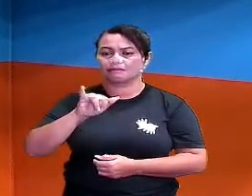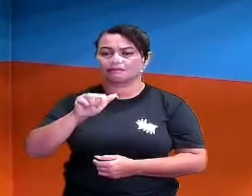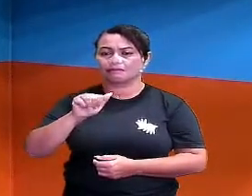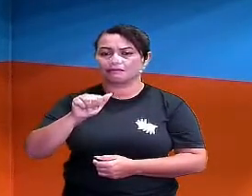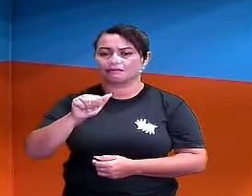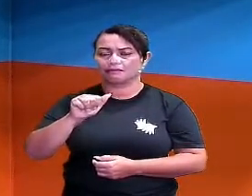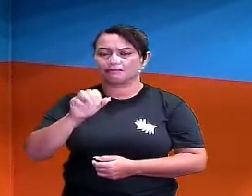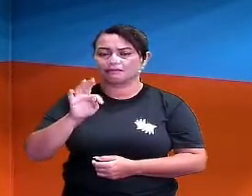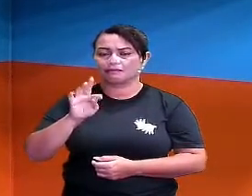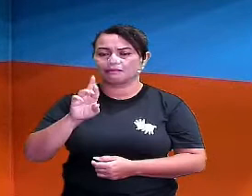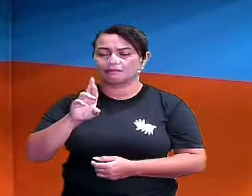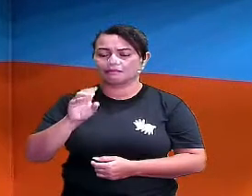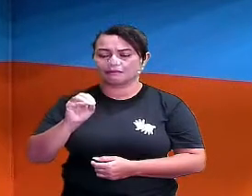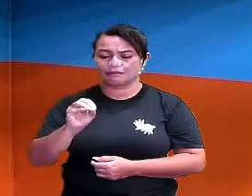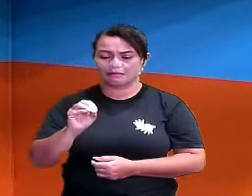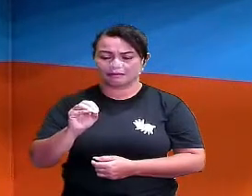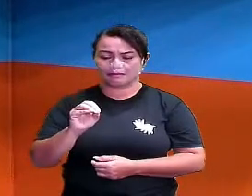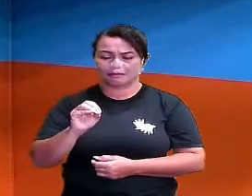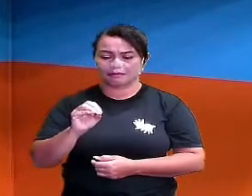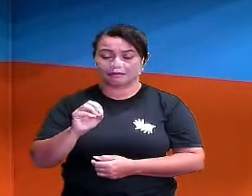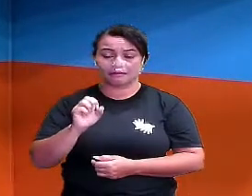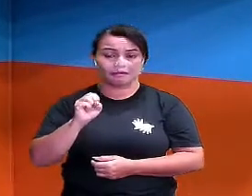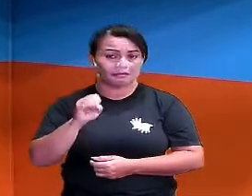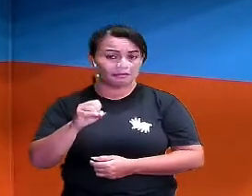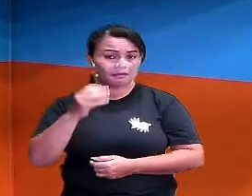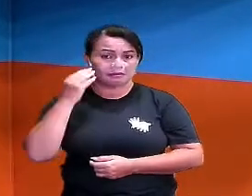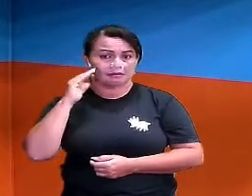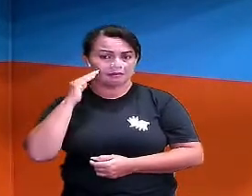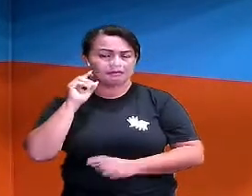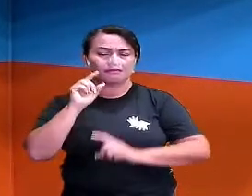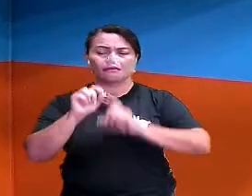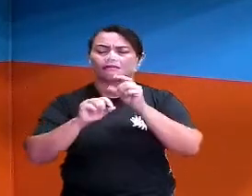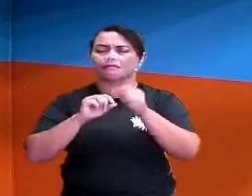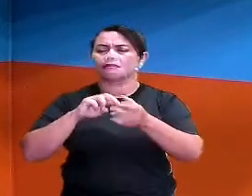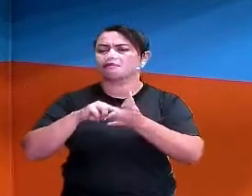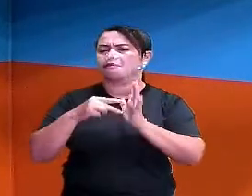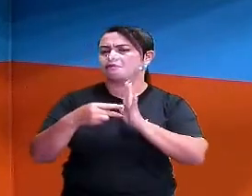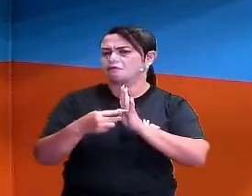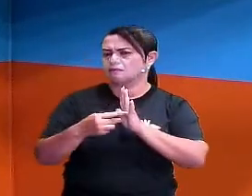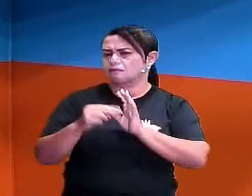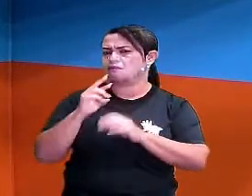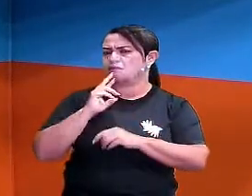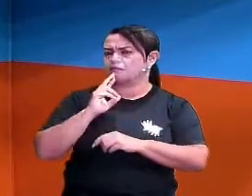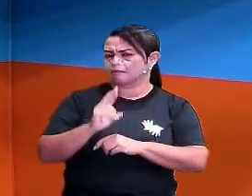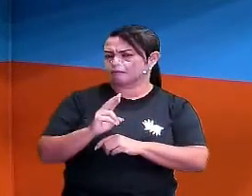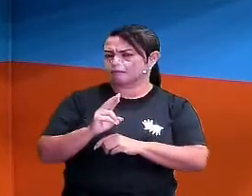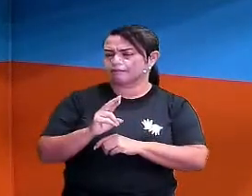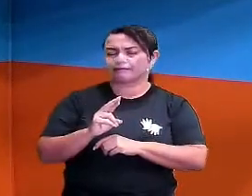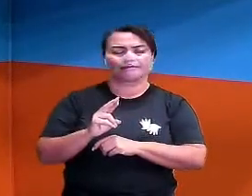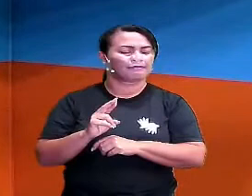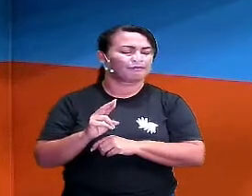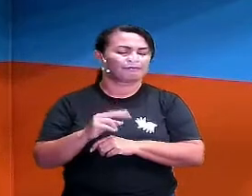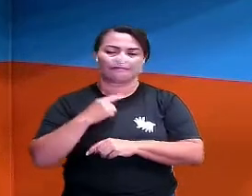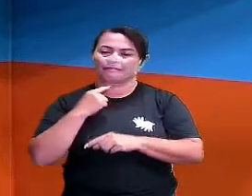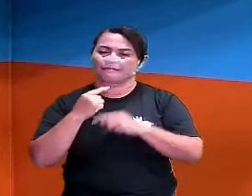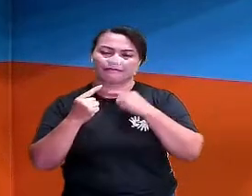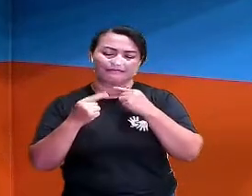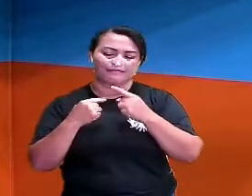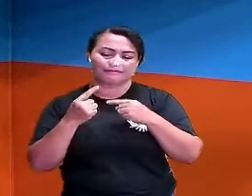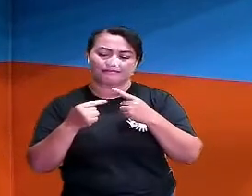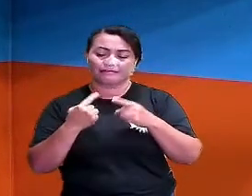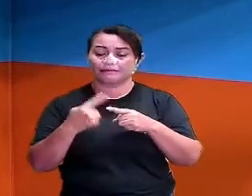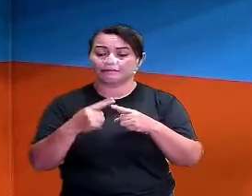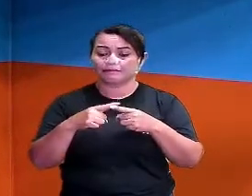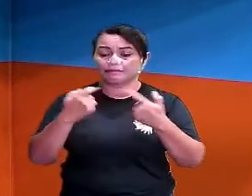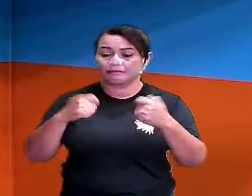E isso eu encontro aqui, ó. Se eu não soubesse o que era um triângulo equilátero, eu poderia responder isso aqui? Não iria conseguir. Porque